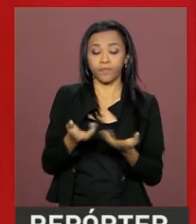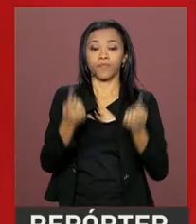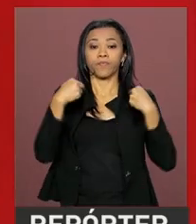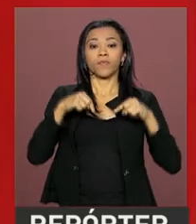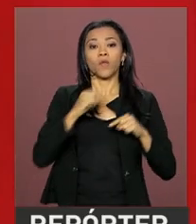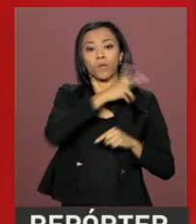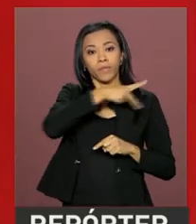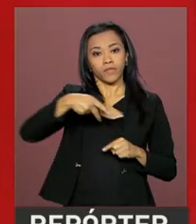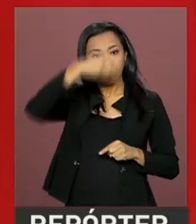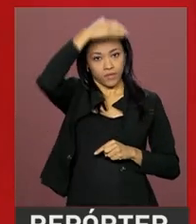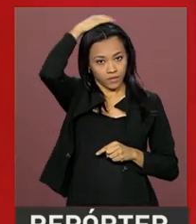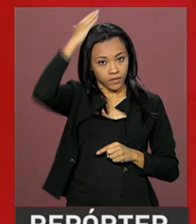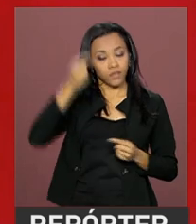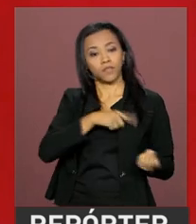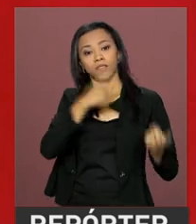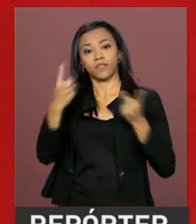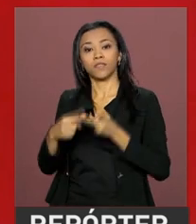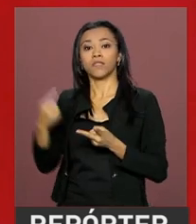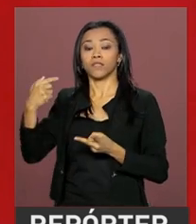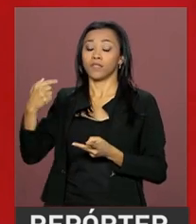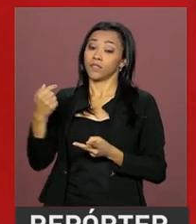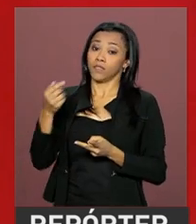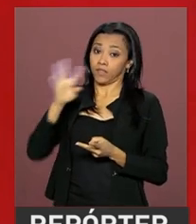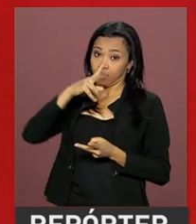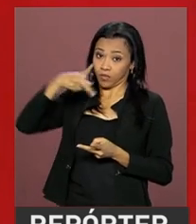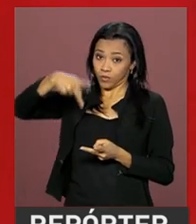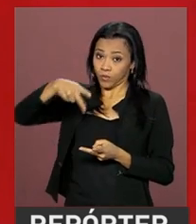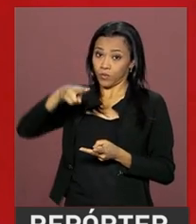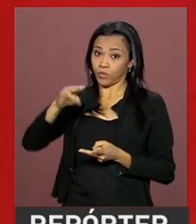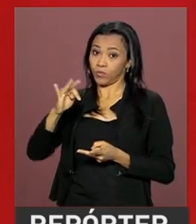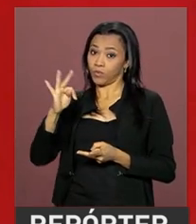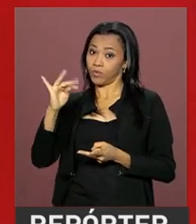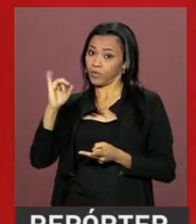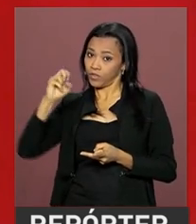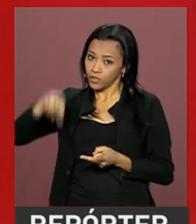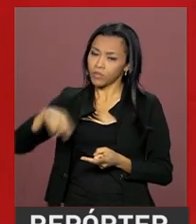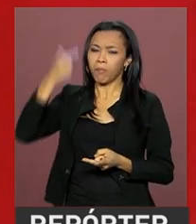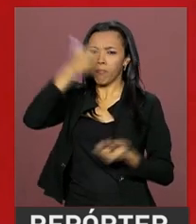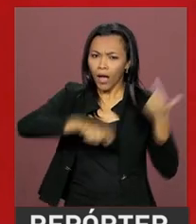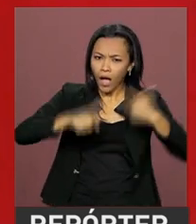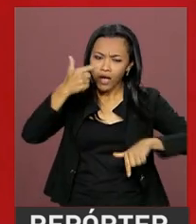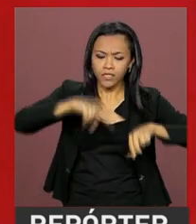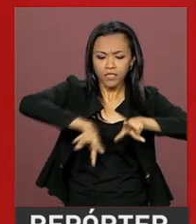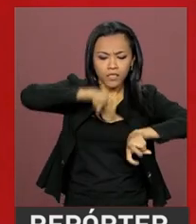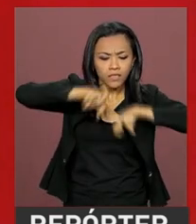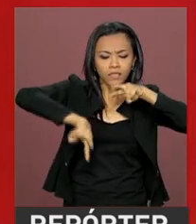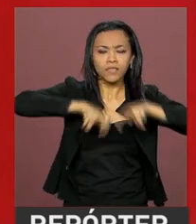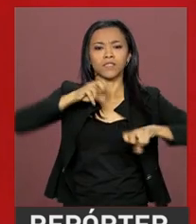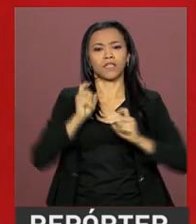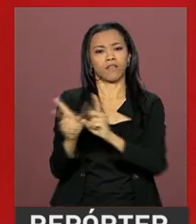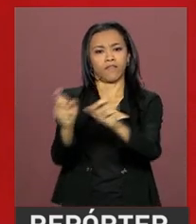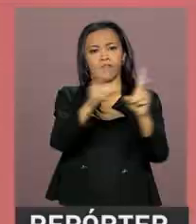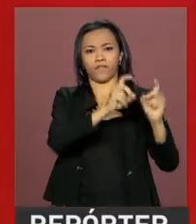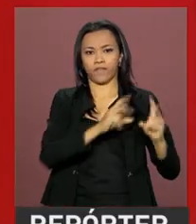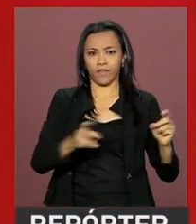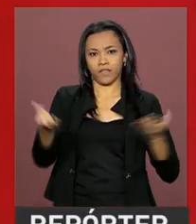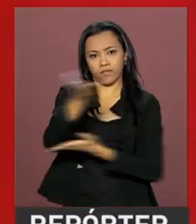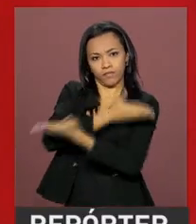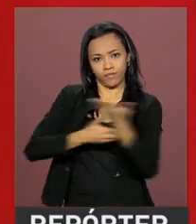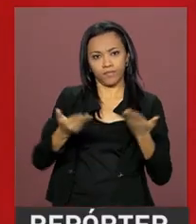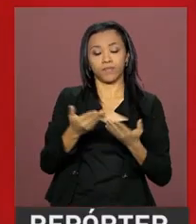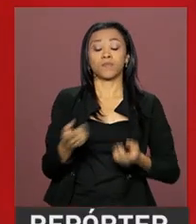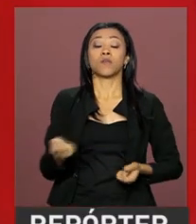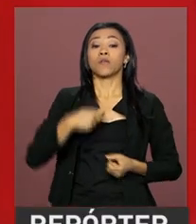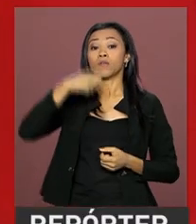eu concordamos também quanto ao potencial ainda a explorar em nosso comércio bilateral. Nos